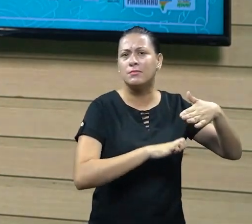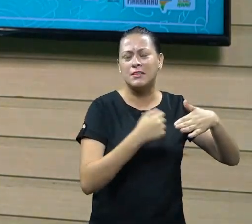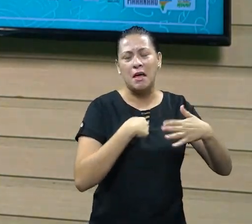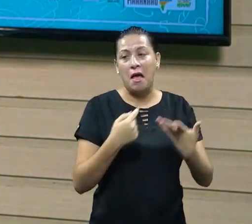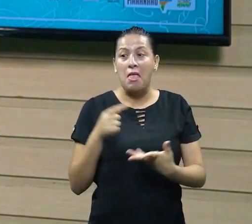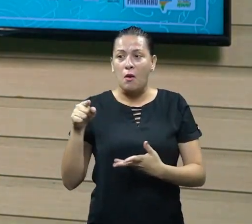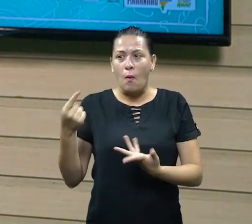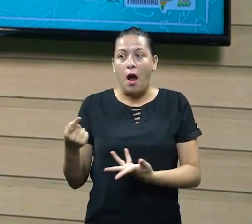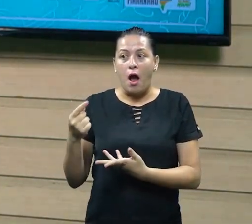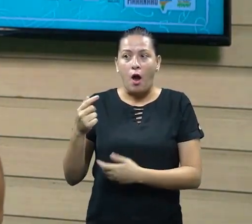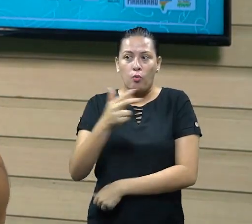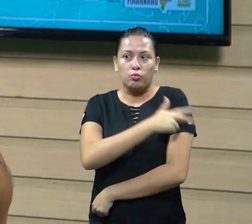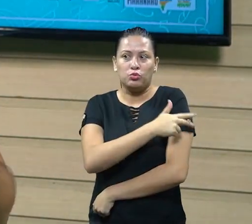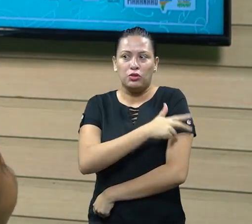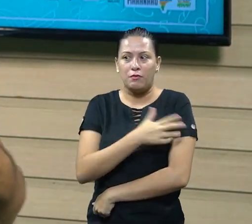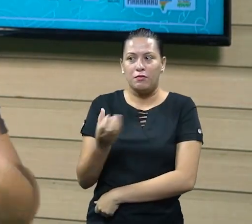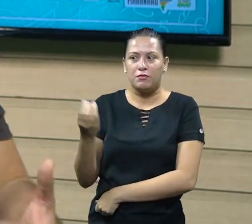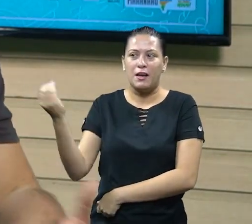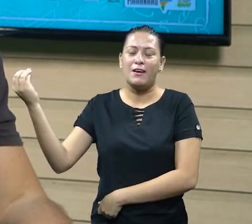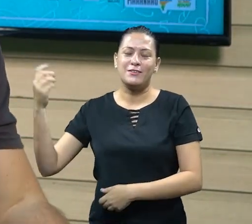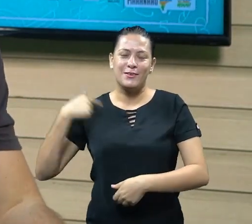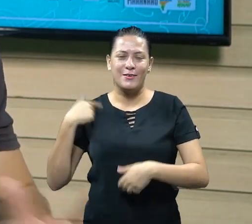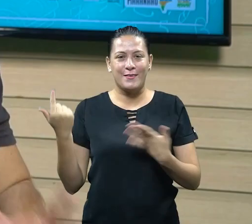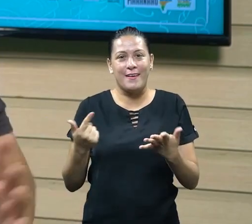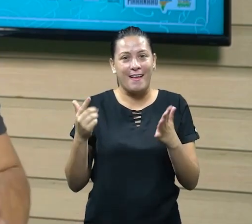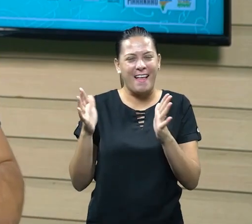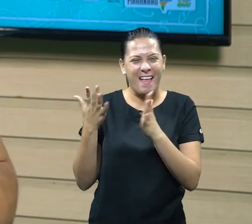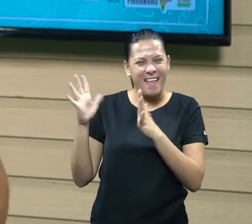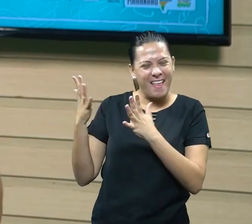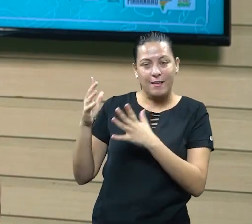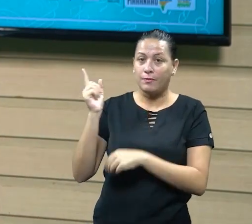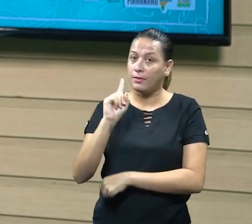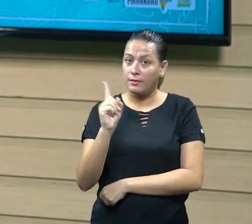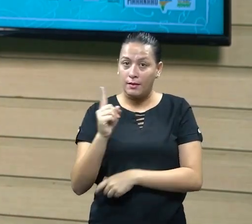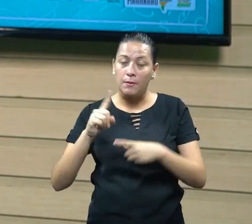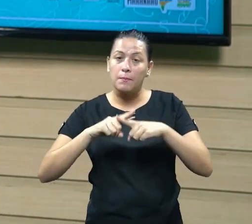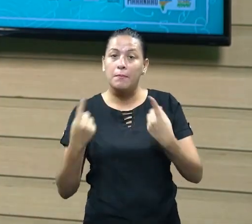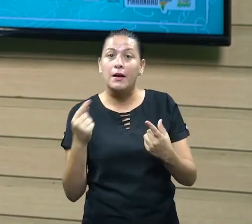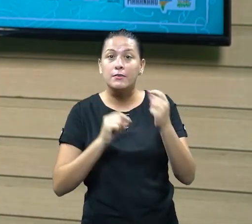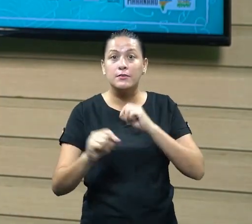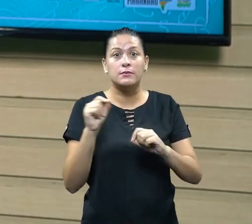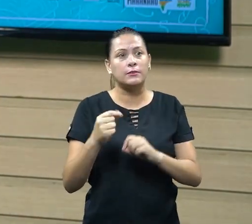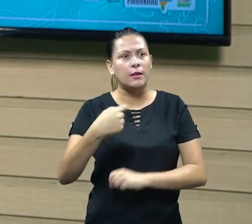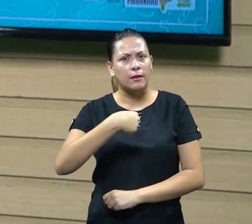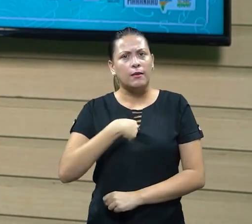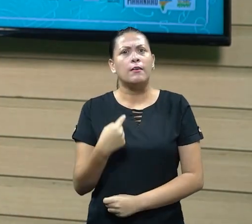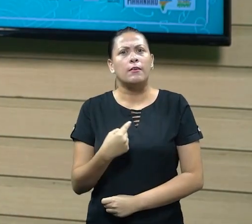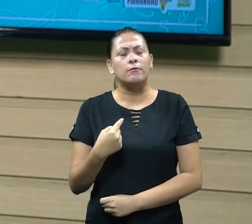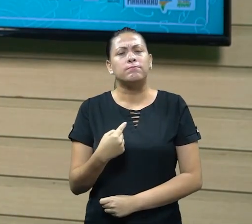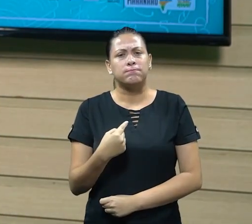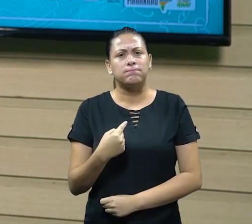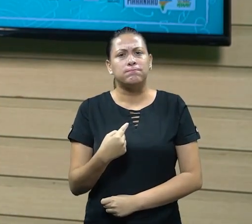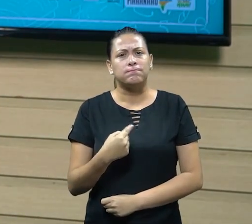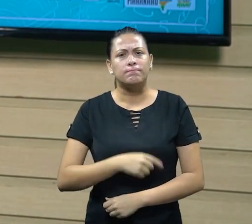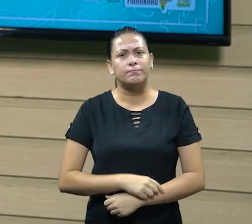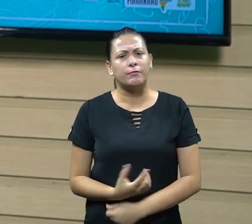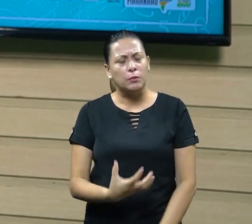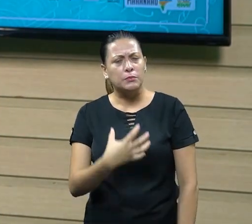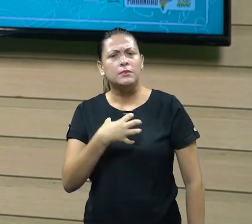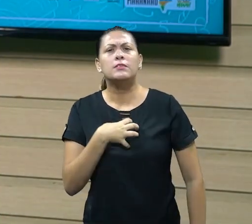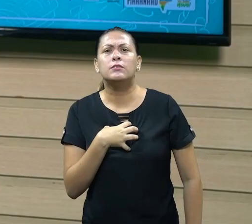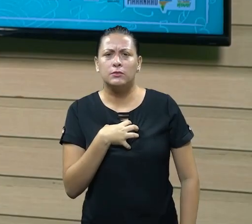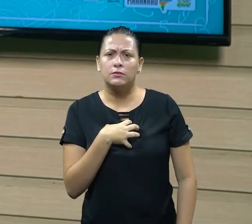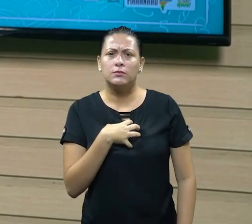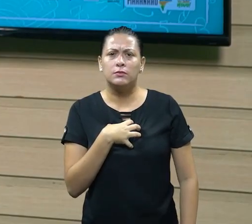viagem dele. Pelo contrário, eu vou ficar preocupado para dar continuidade no bom trabalho que ele faz, porque ele me deu a camisa para eu vestir. O que é essa camisa? Ele